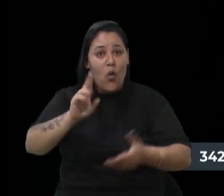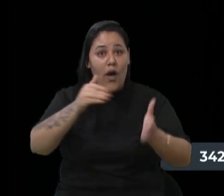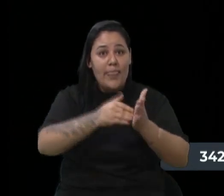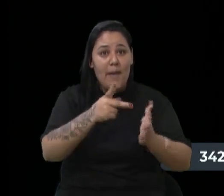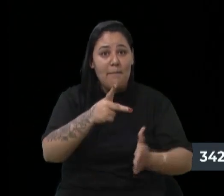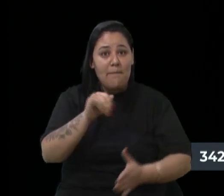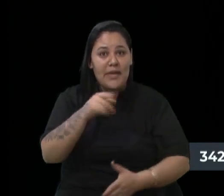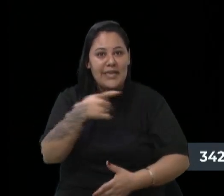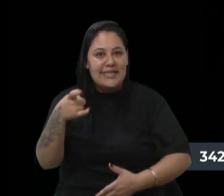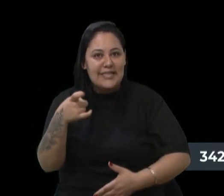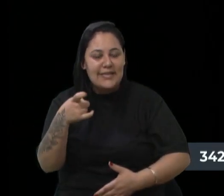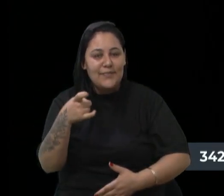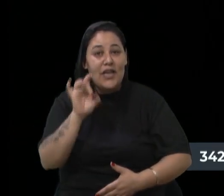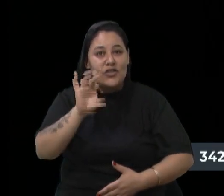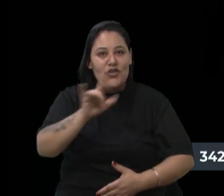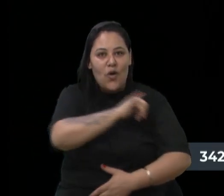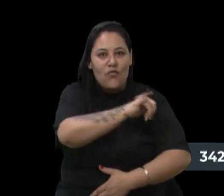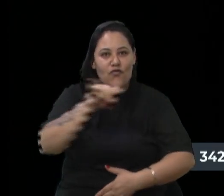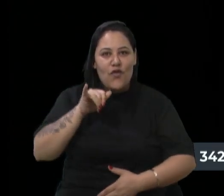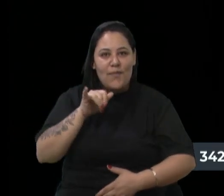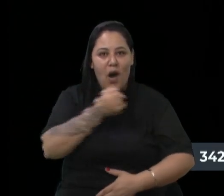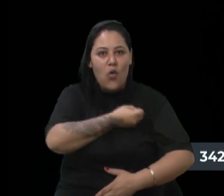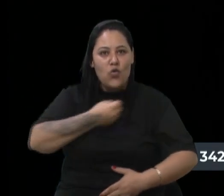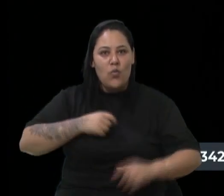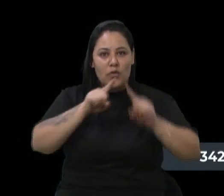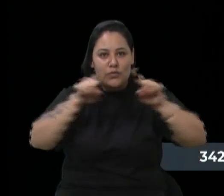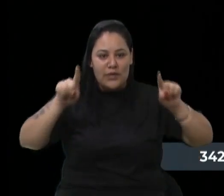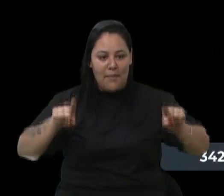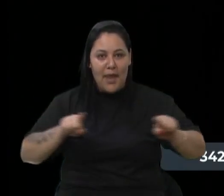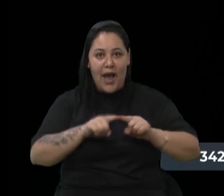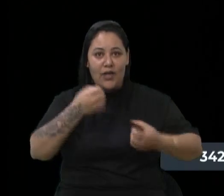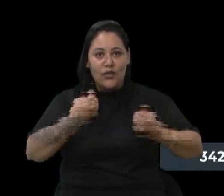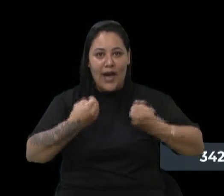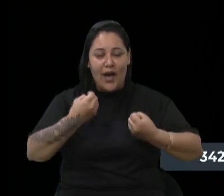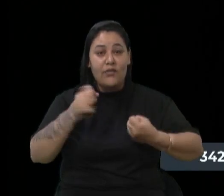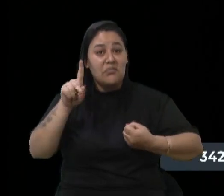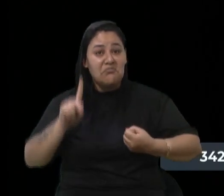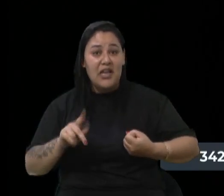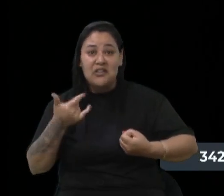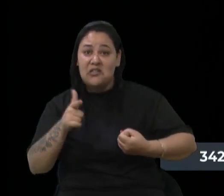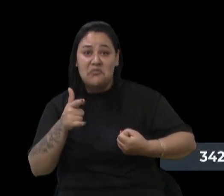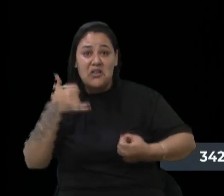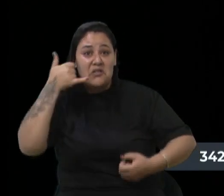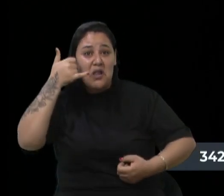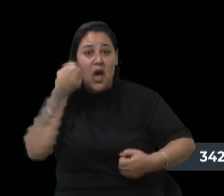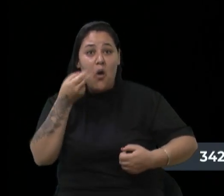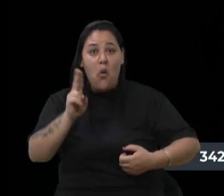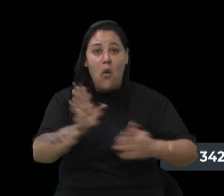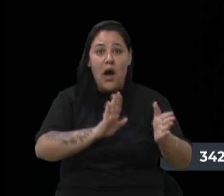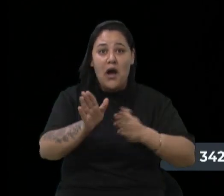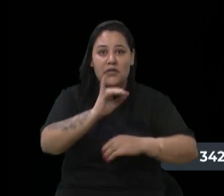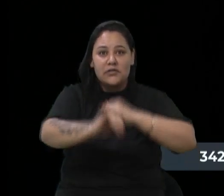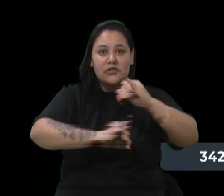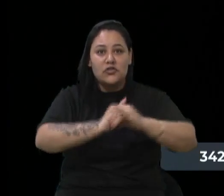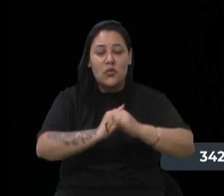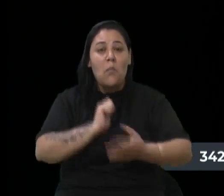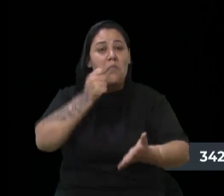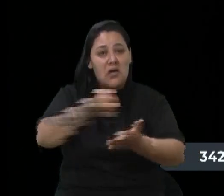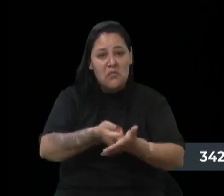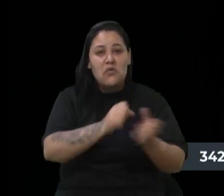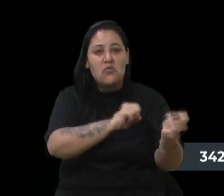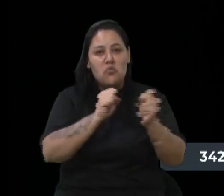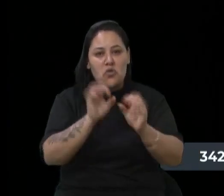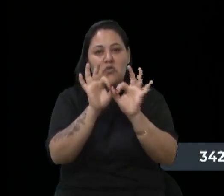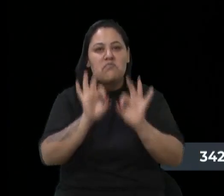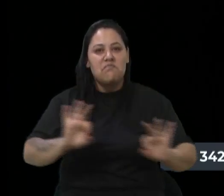Basta o usuário informar a placa do veículo. E para quem não tem celular ou acesso à internet, o pagamento também é